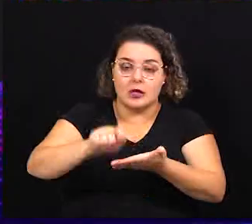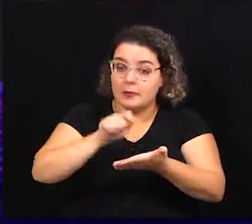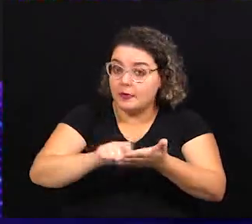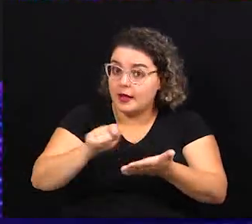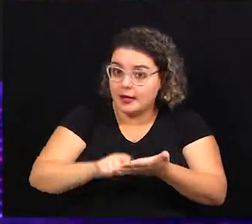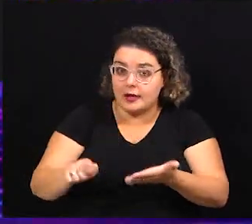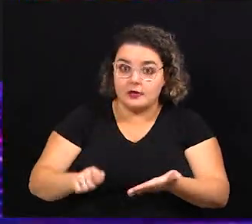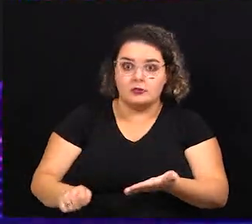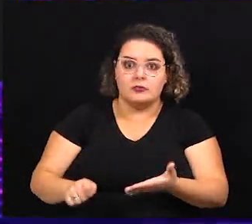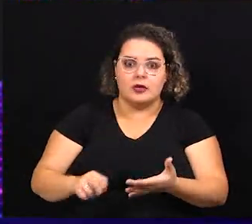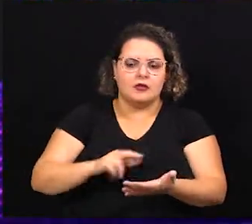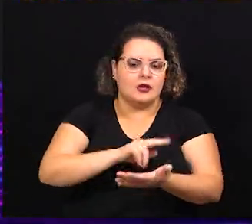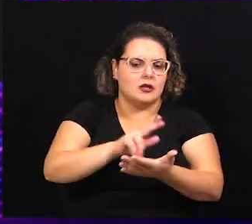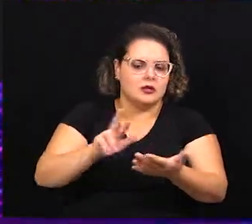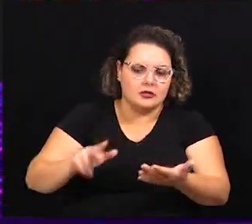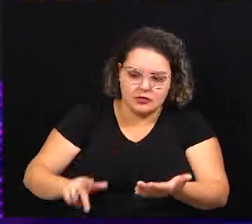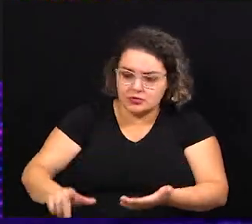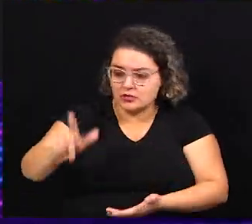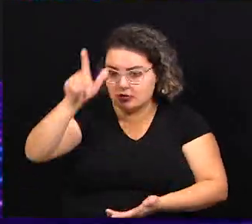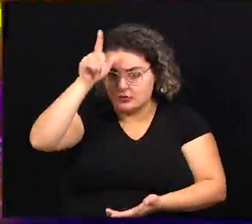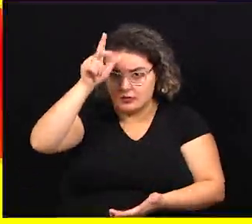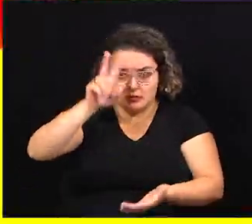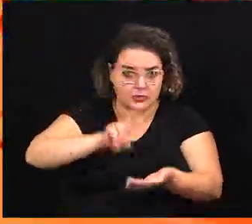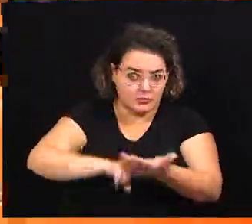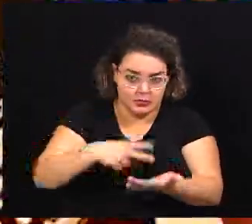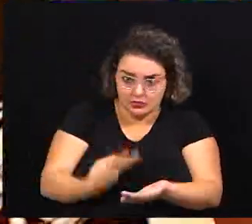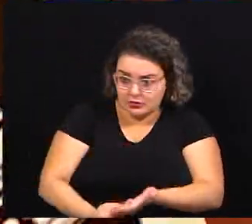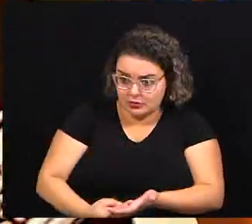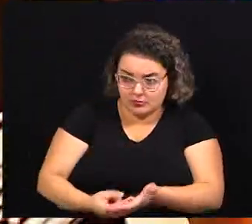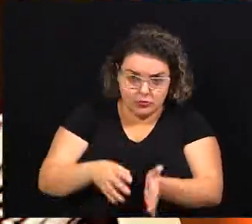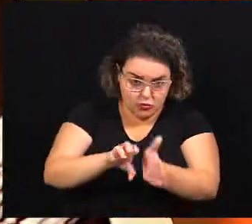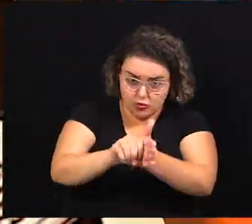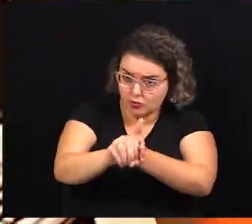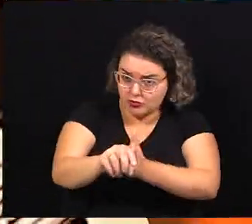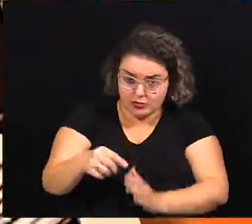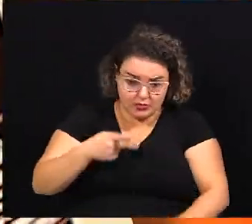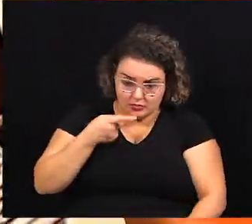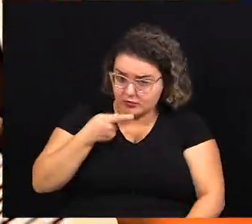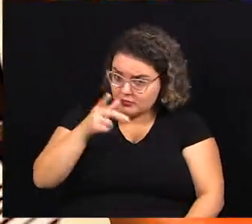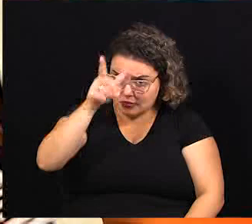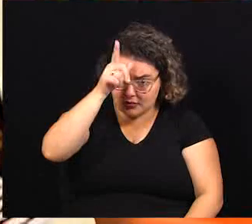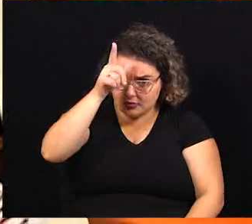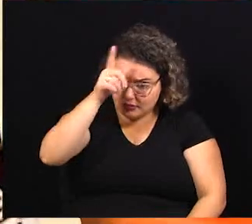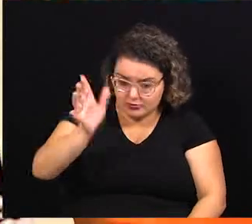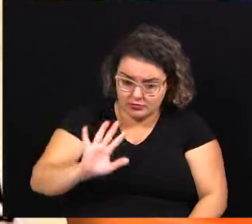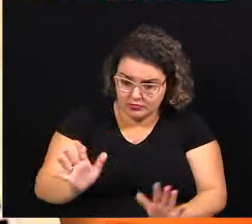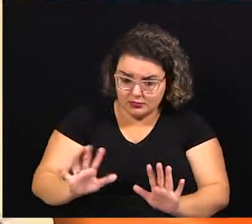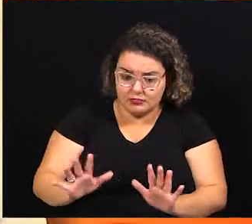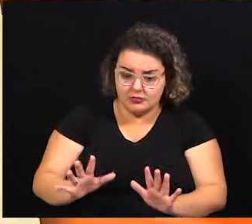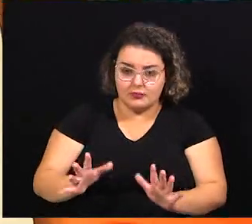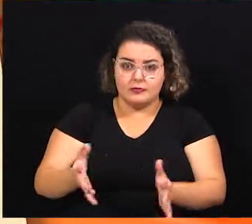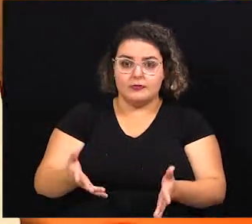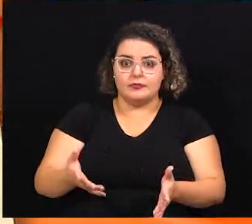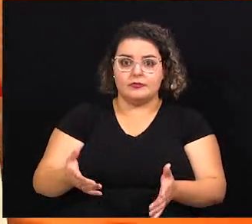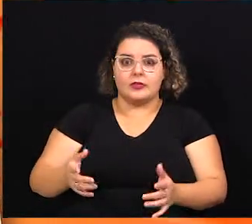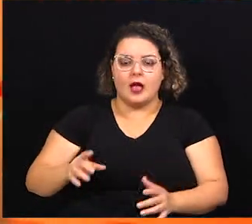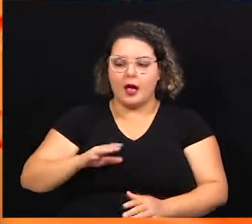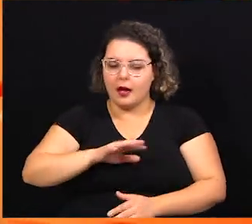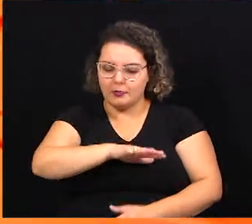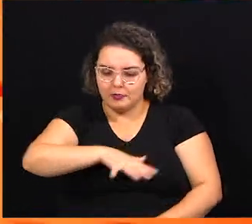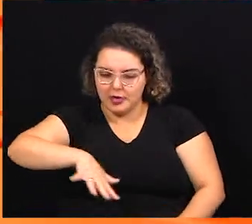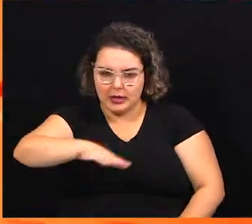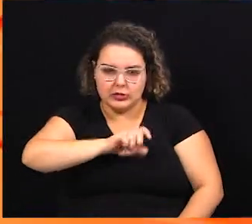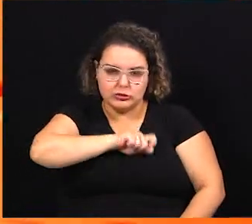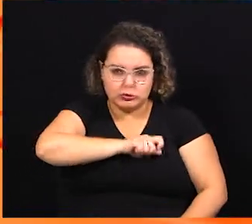escrita. Muita coisa em alemão, eu tive que traduzir também, no Google Tradutor, tá? Porque eu não falo alemão. E eu tive que ir atrás de muita coisa. A parte da